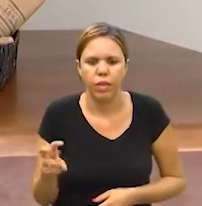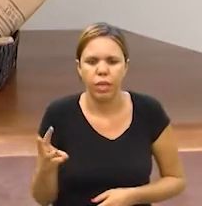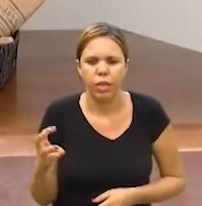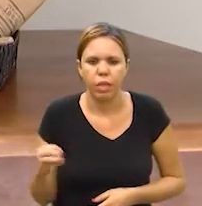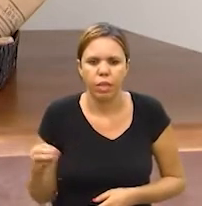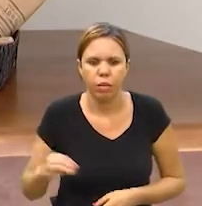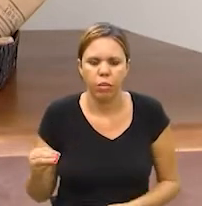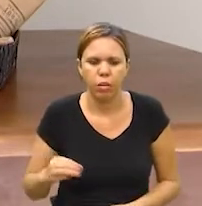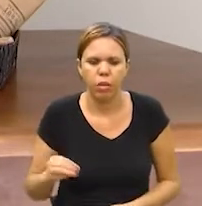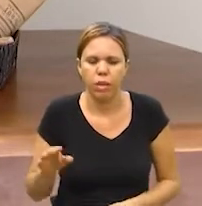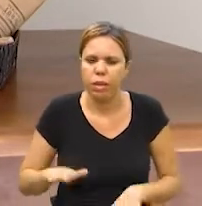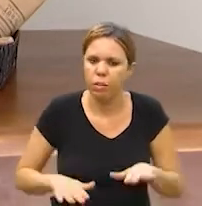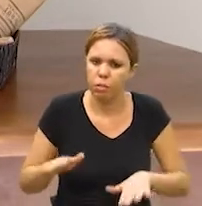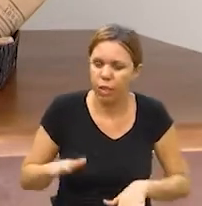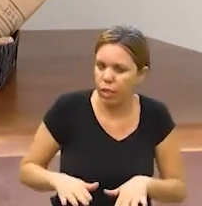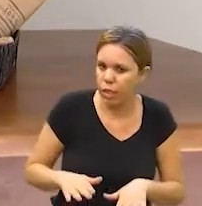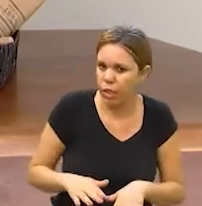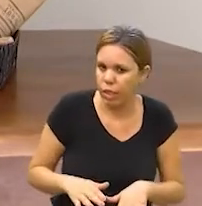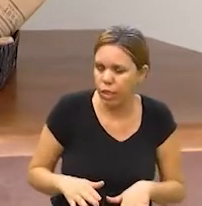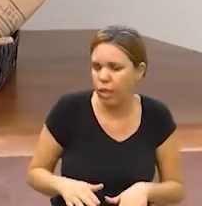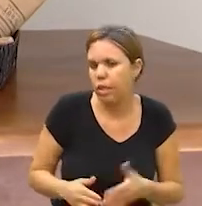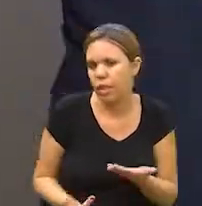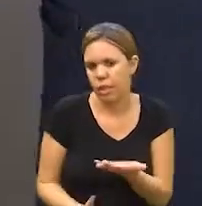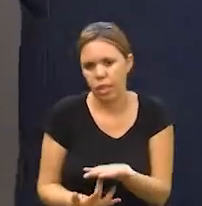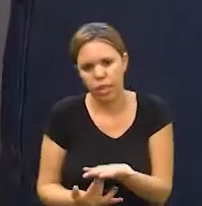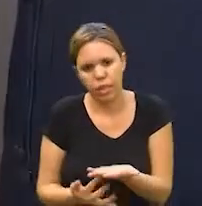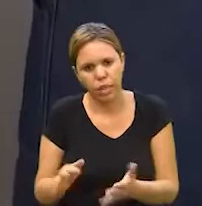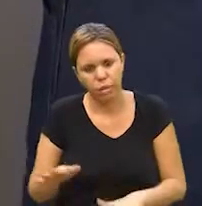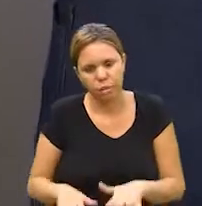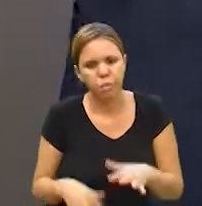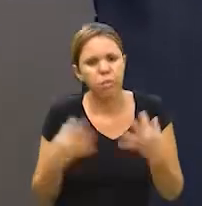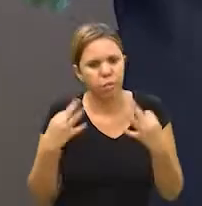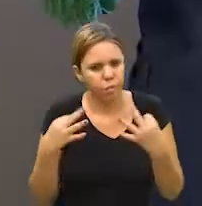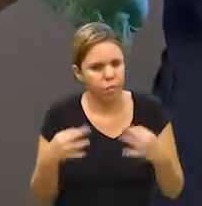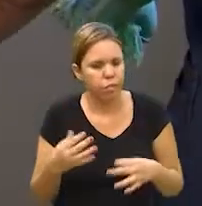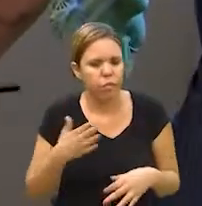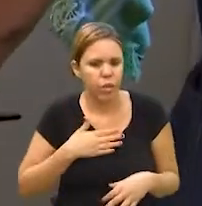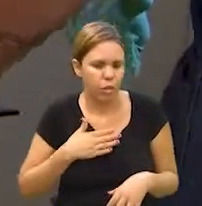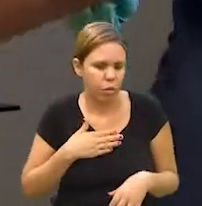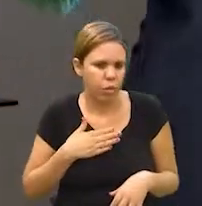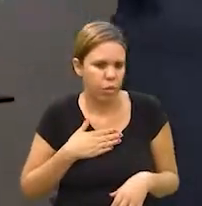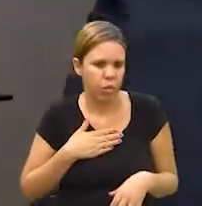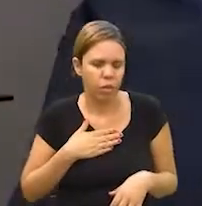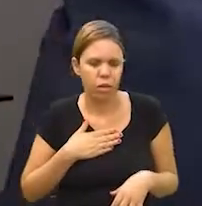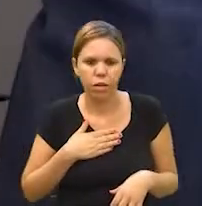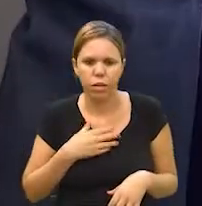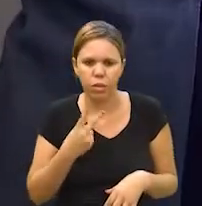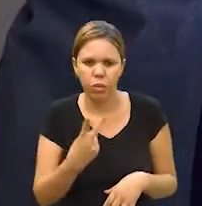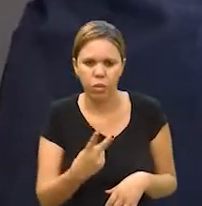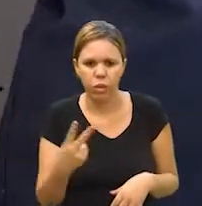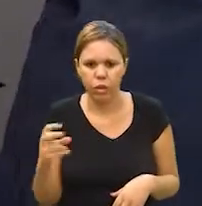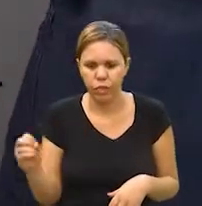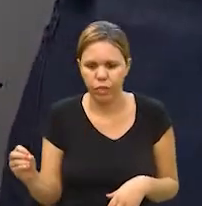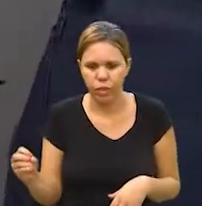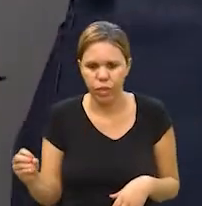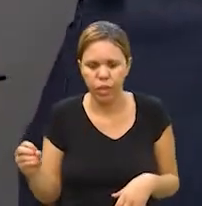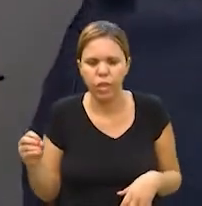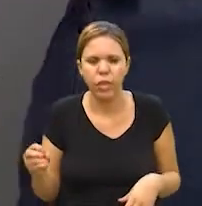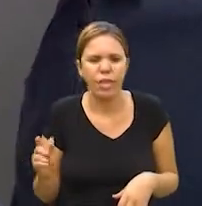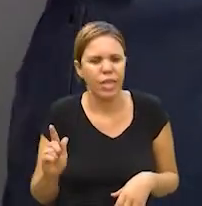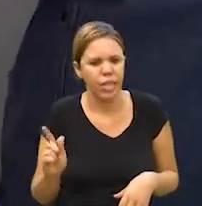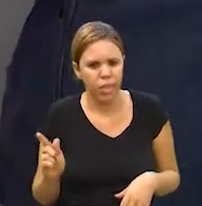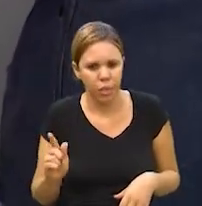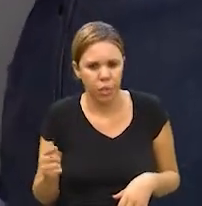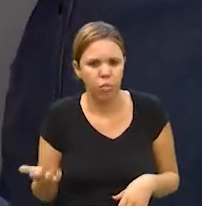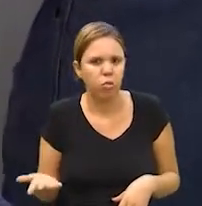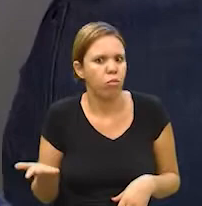30 minutos, depende de forno para forno. Perfeito. Né? O meu estava em 220, 230 graus. Então é um